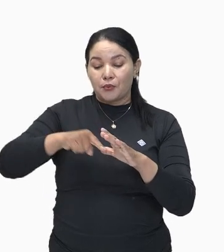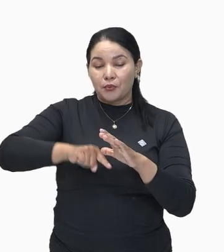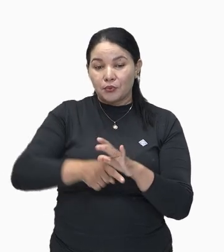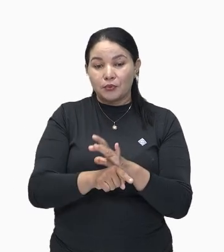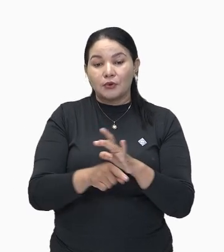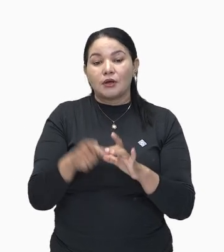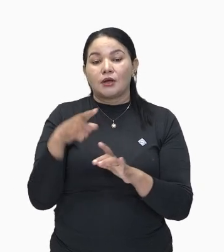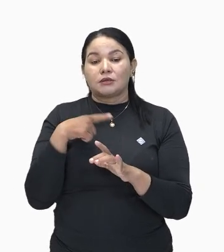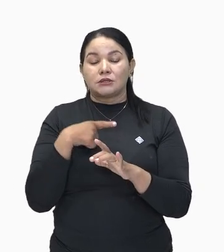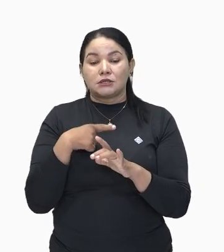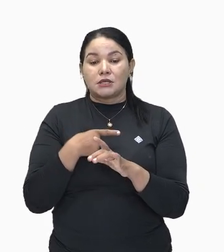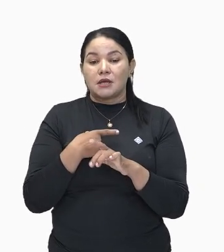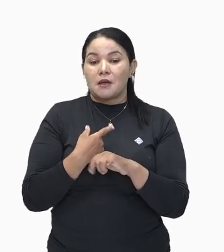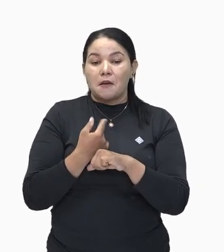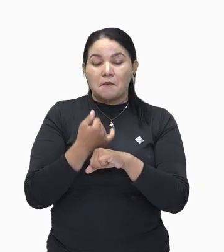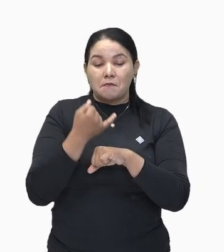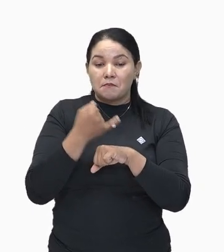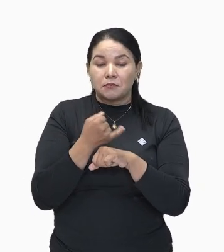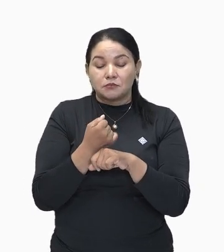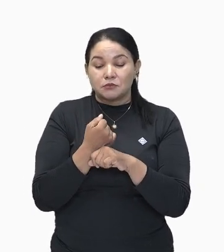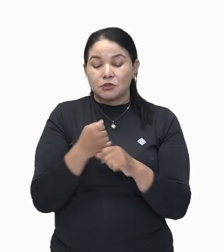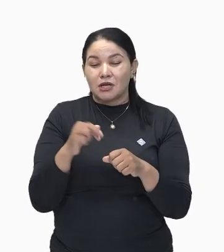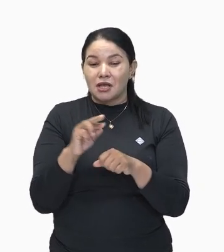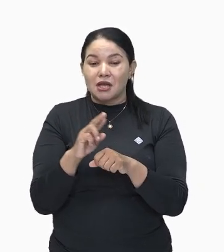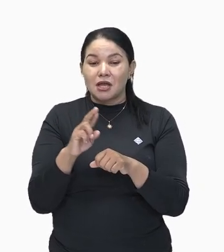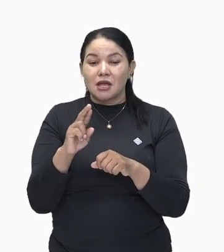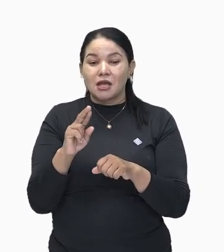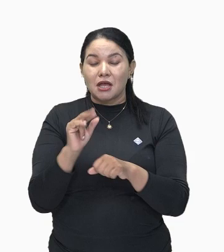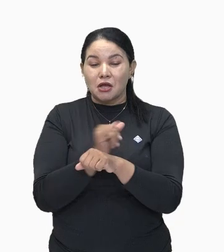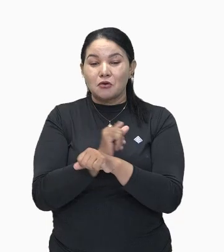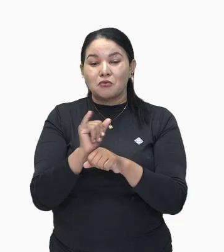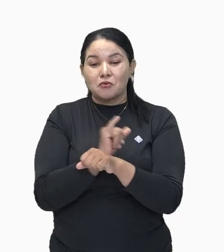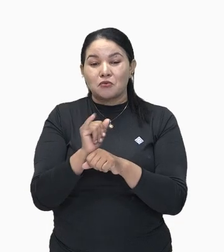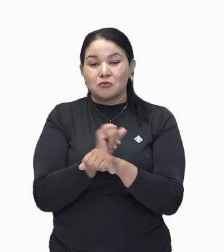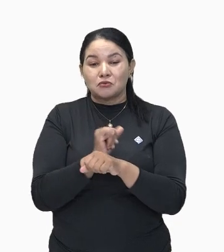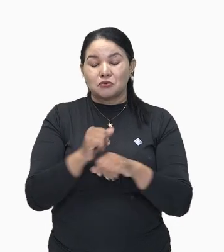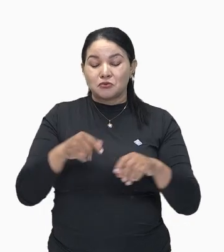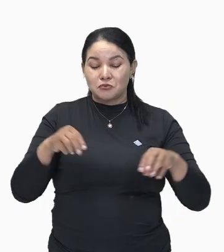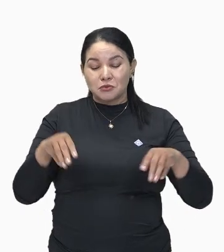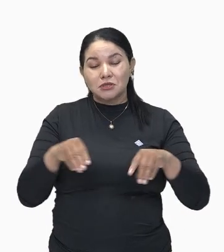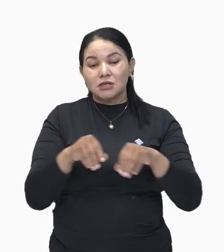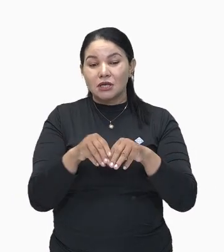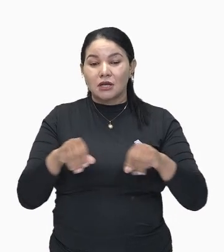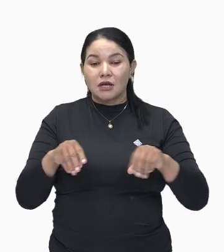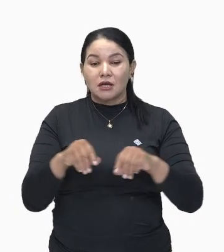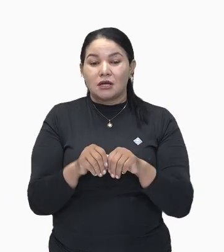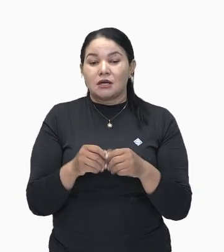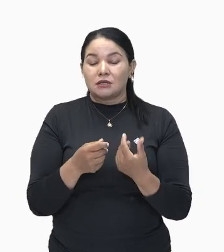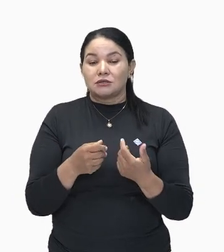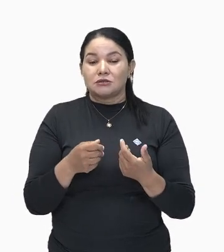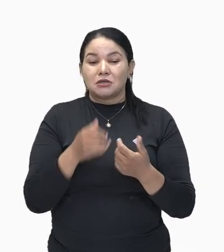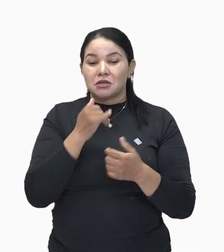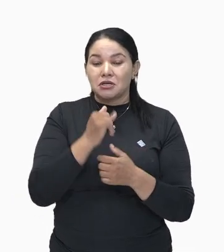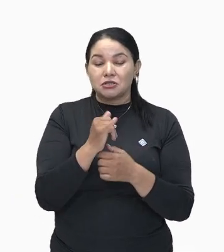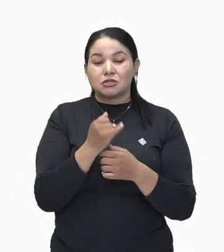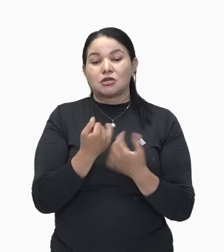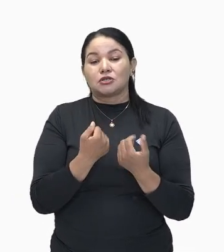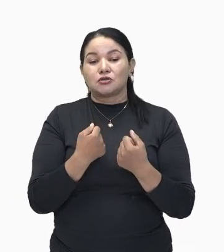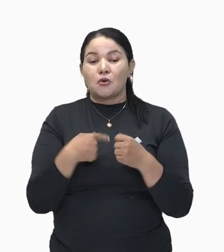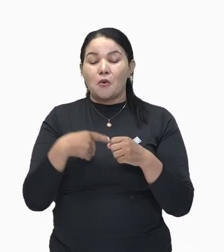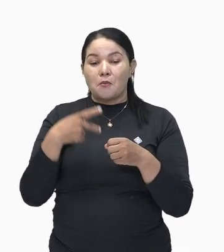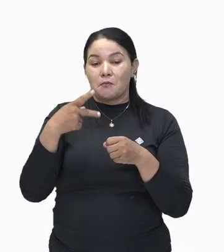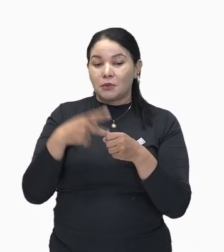abrigar aí grande variedade de recursos minerais e energéticos, principalmente como petróleo e como